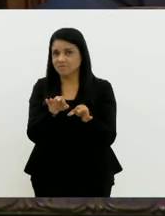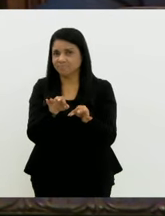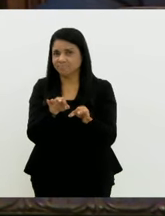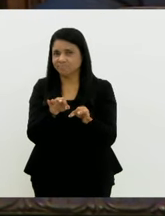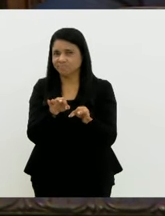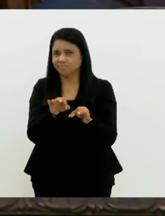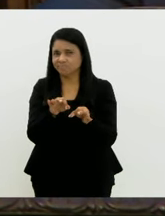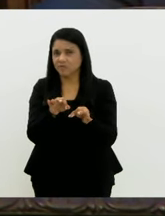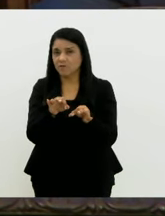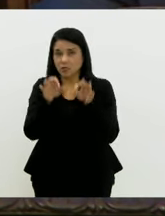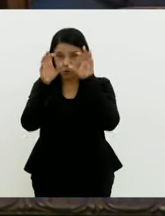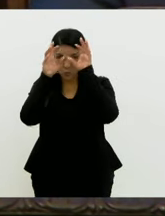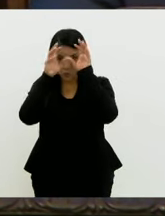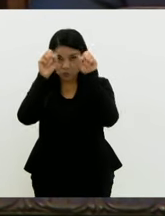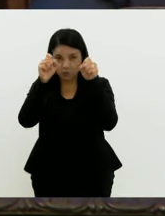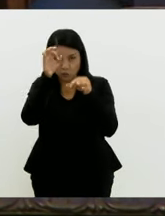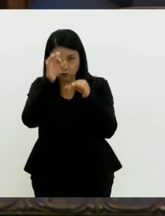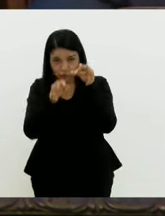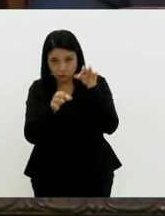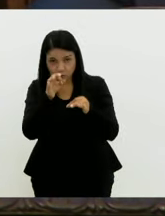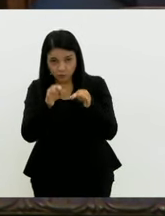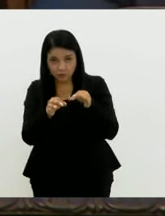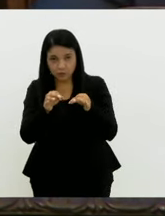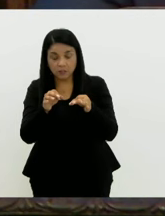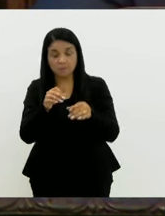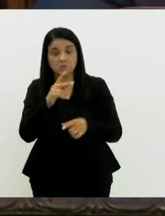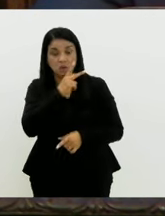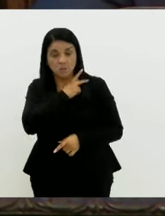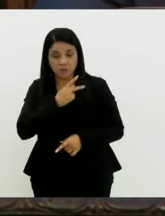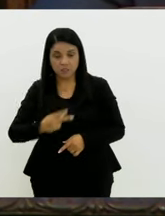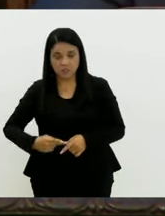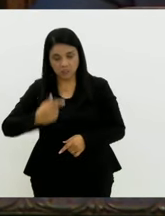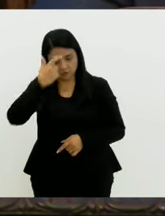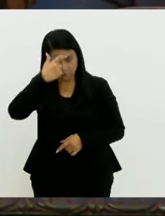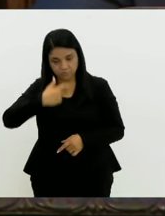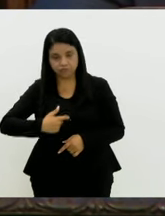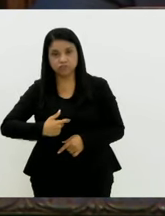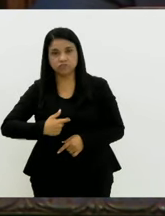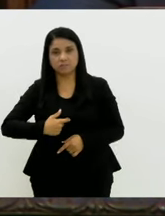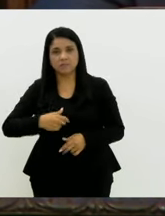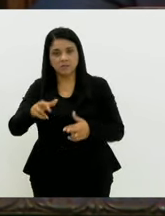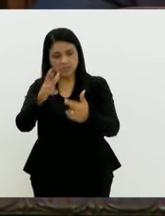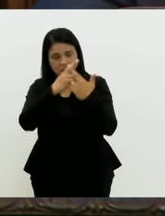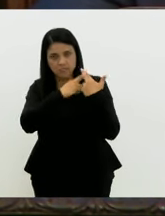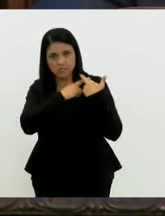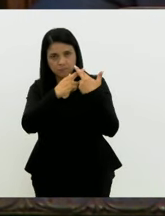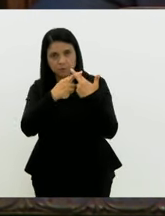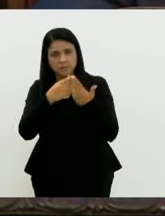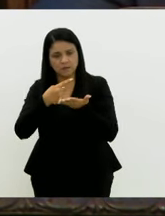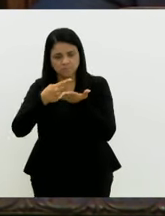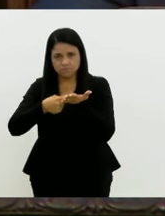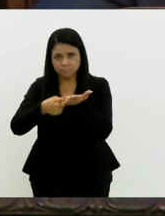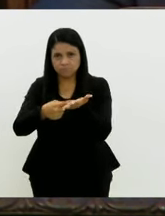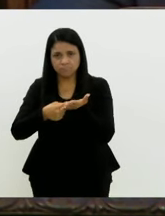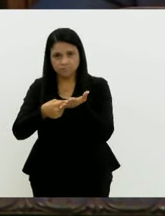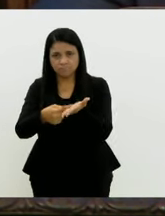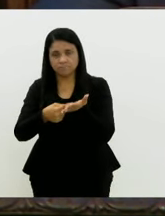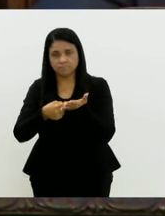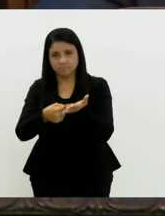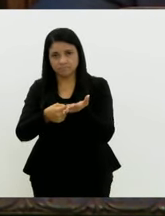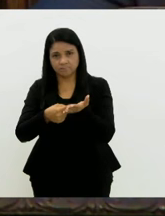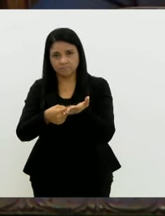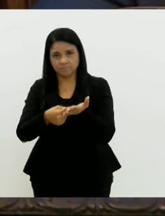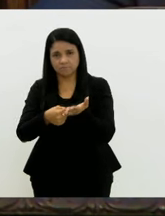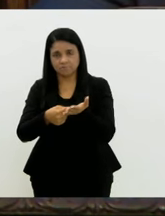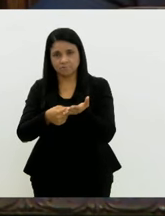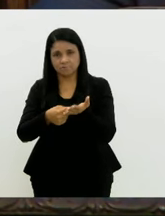de um tribunal conduzido por um presidente que está comprometido com uma